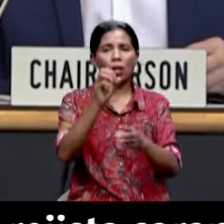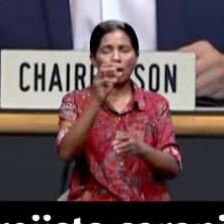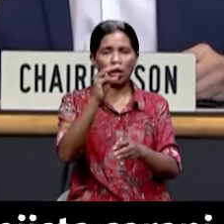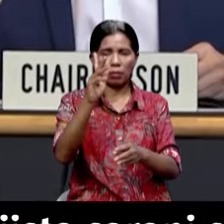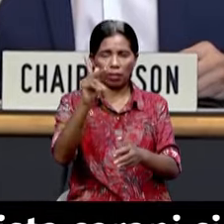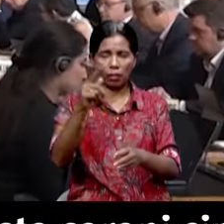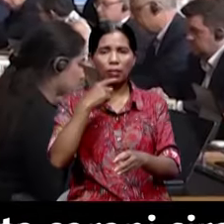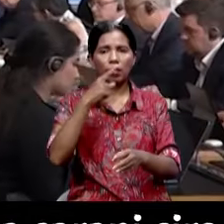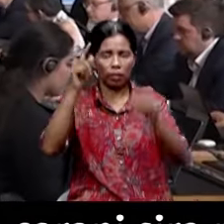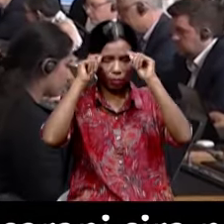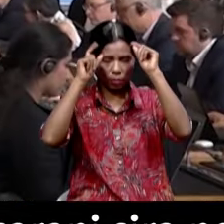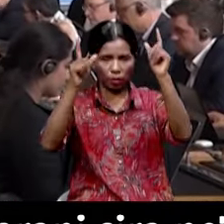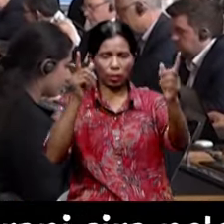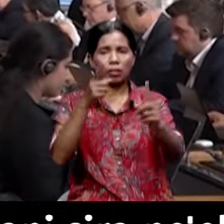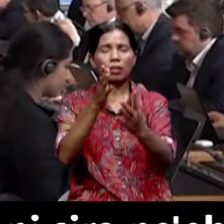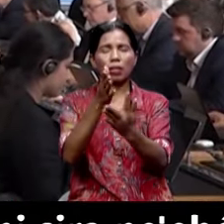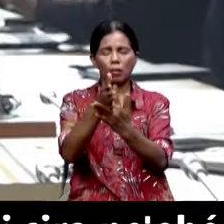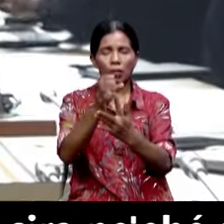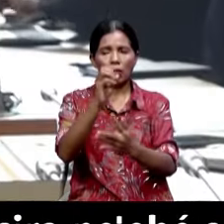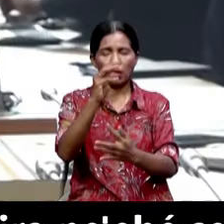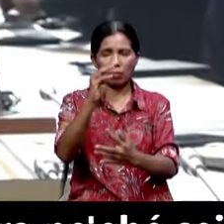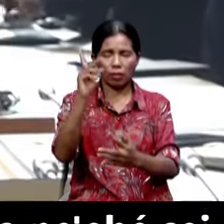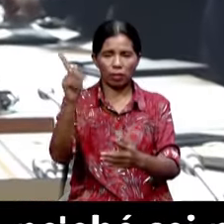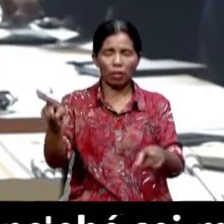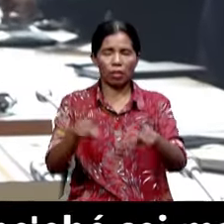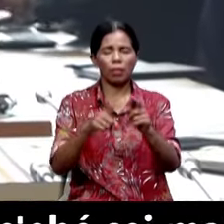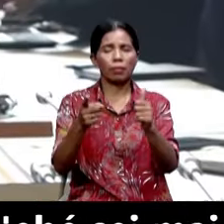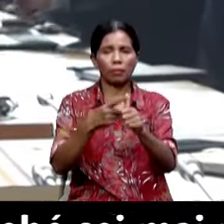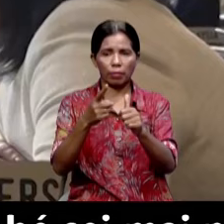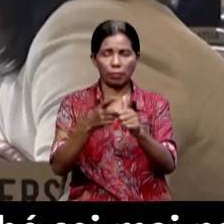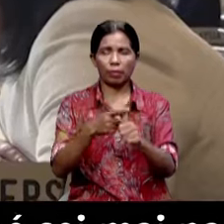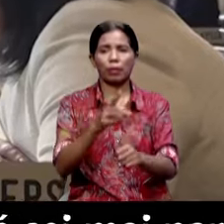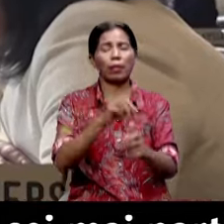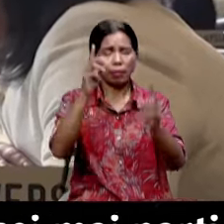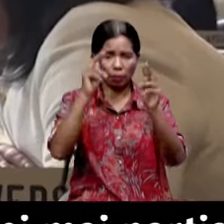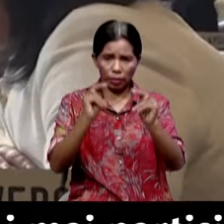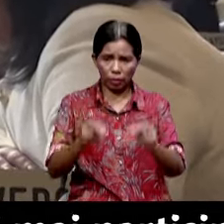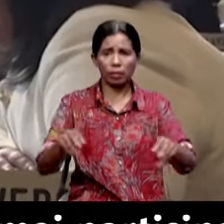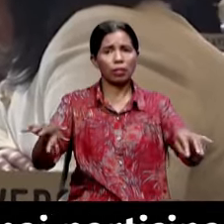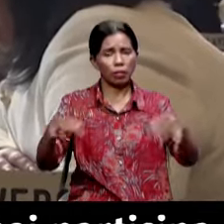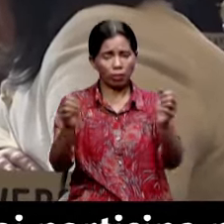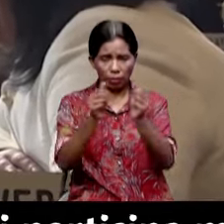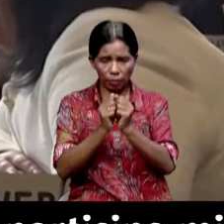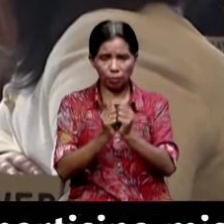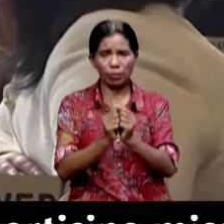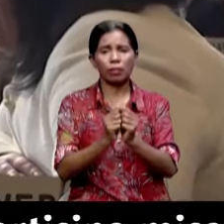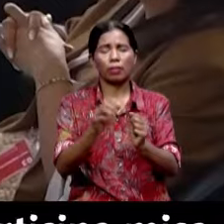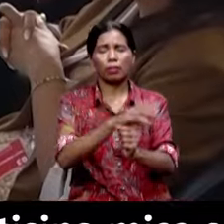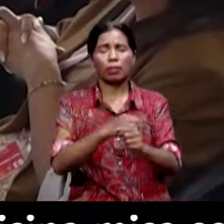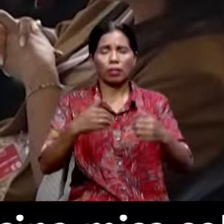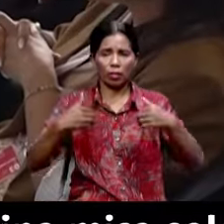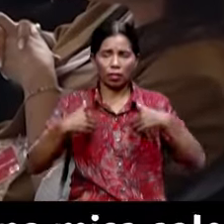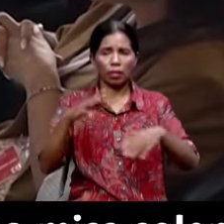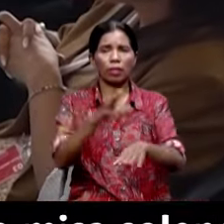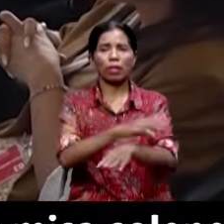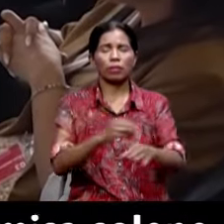Hatete, Timor-Leste ne adesão bo OMK ne, hanesan iniciuida, tamba ne precisa serviço makas, no tem que ir a conexão ho